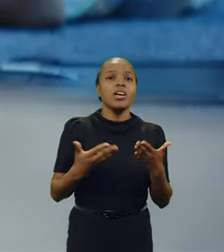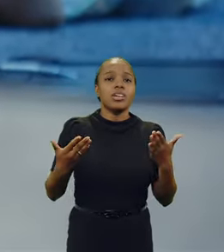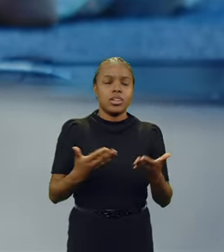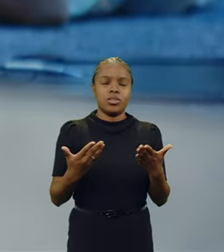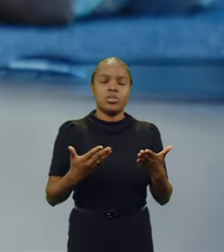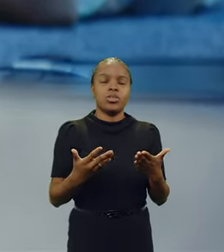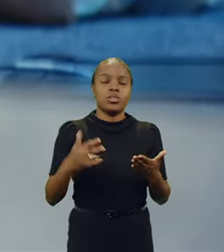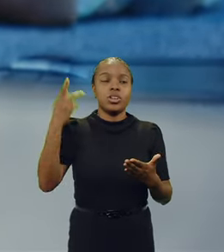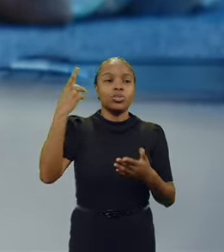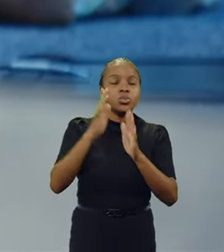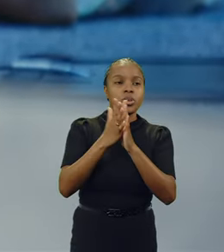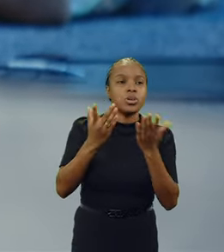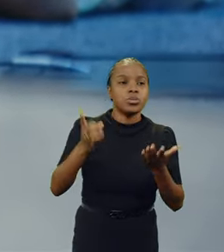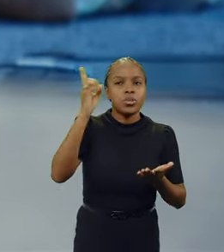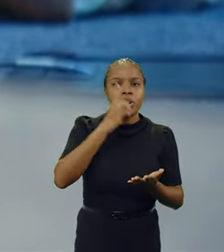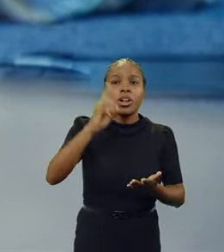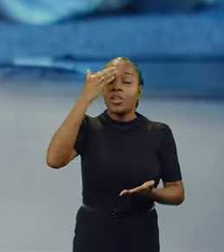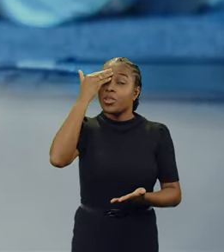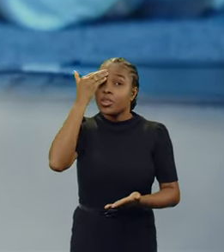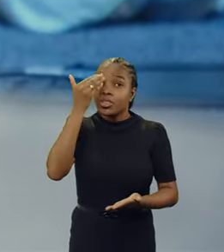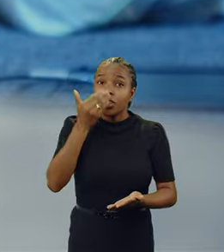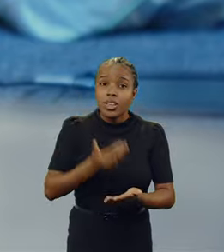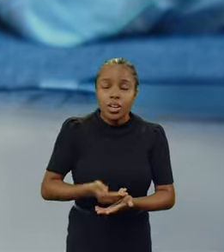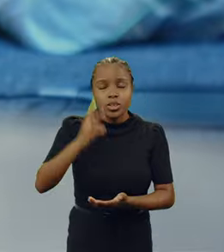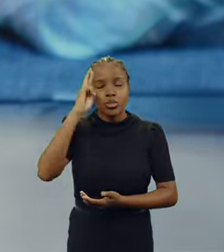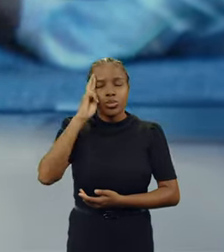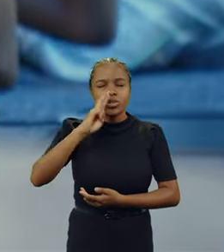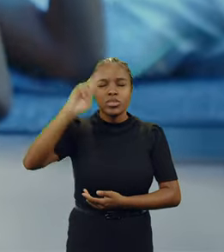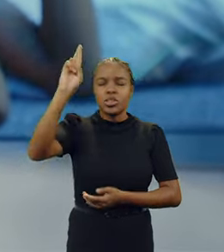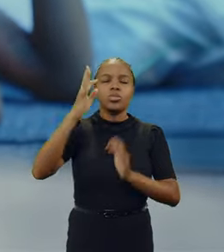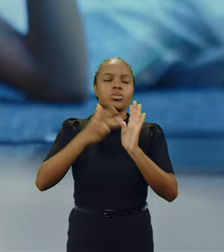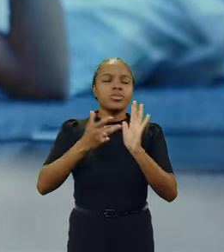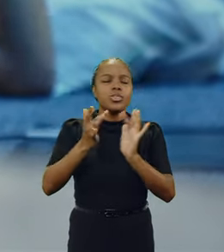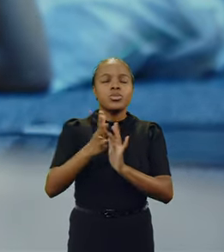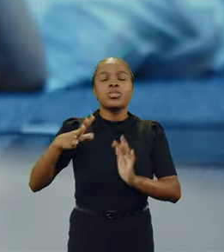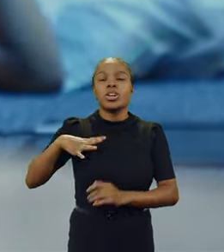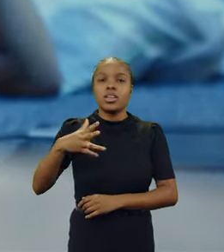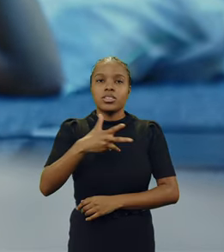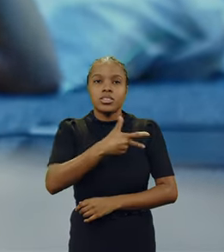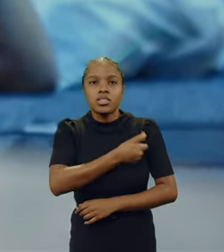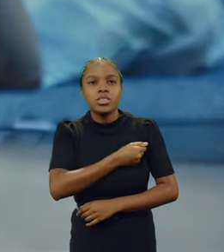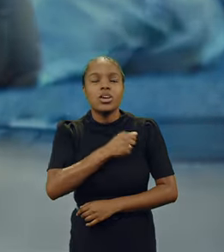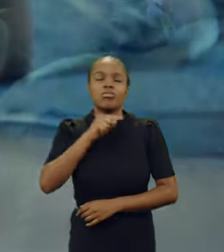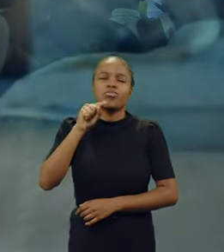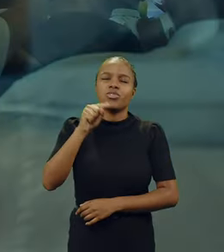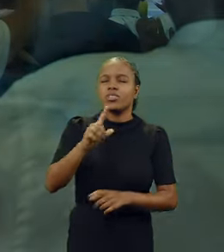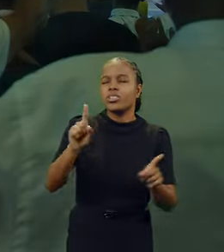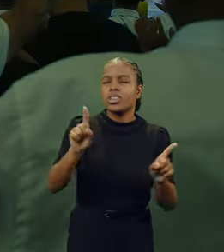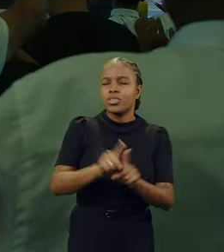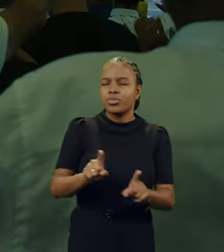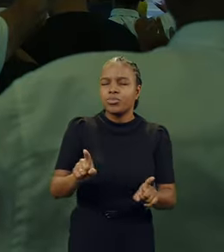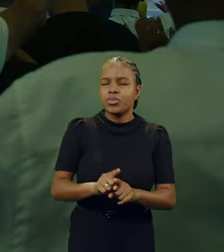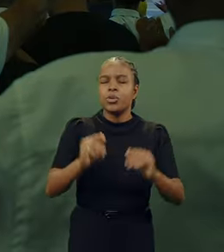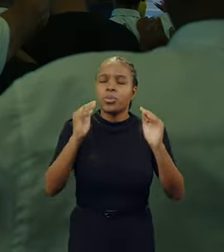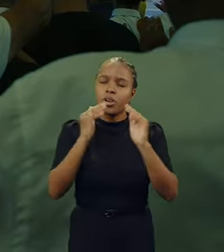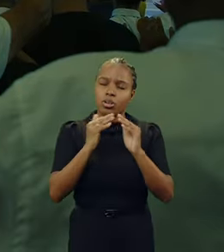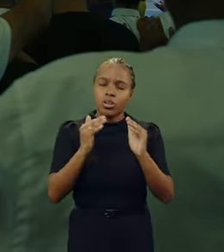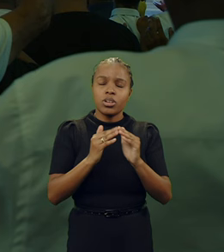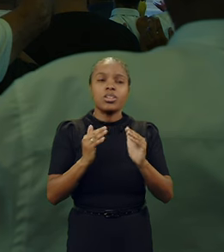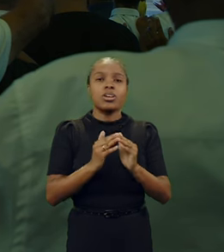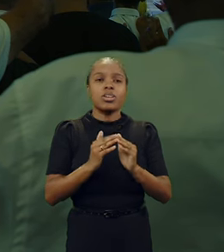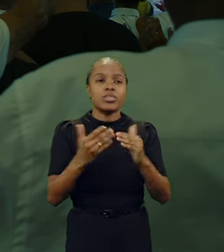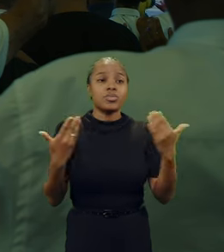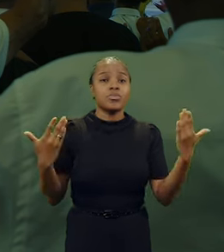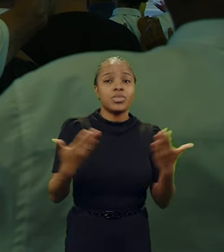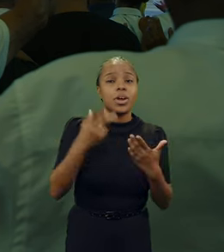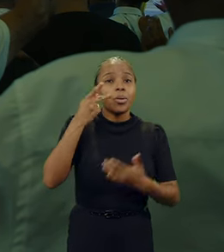a tua palavra: crê no Senhor Jesus e será salvo tu e toda a sua casa. E